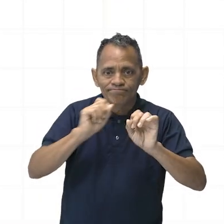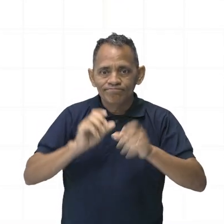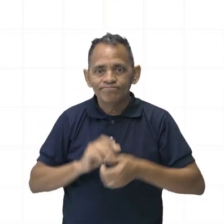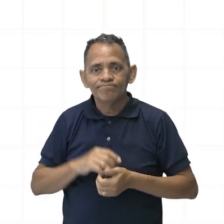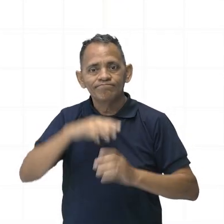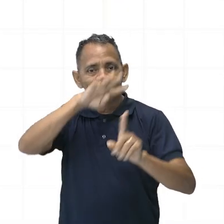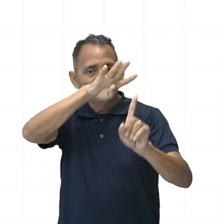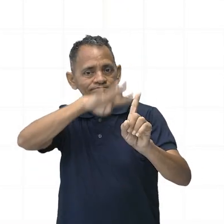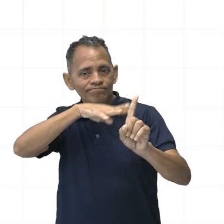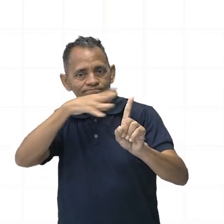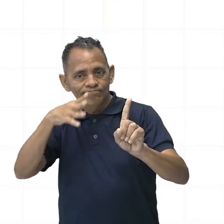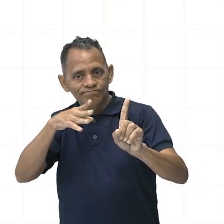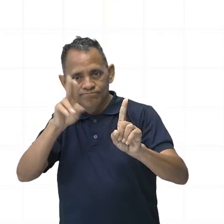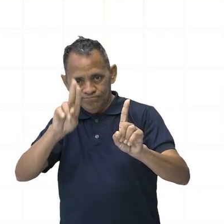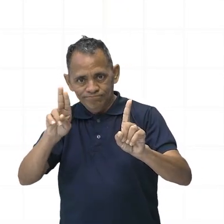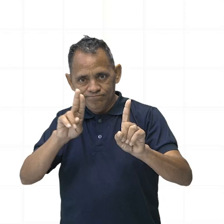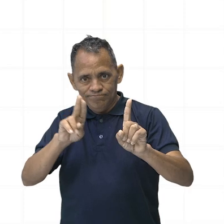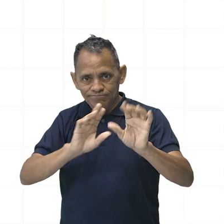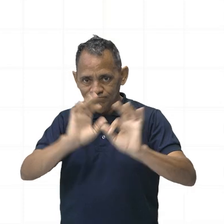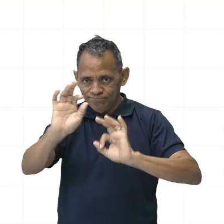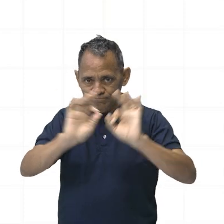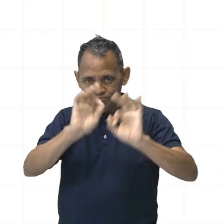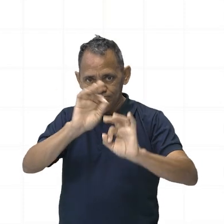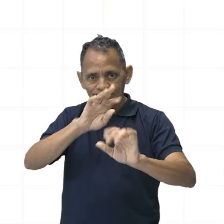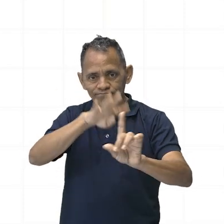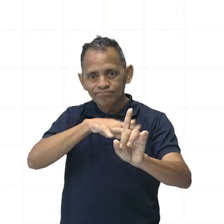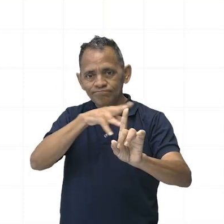o gráfico. Mas suponha que no relatório,